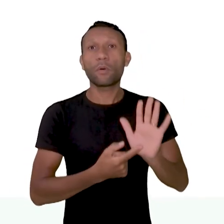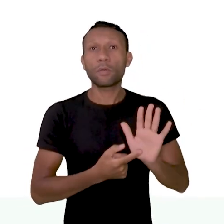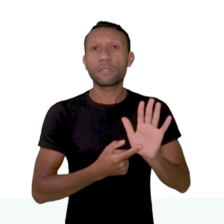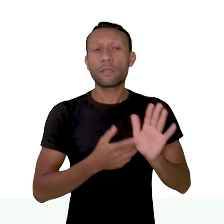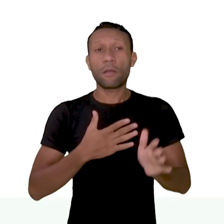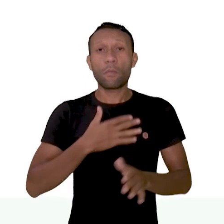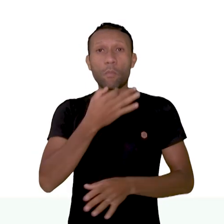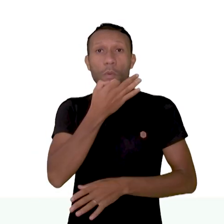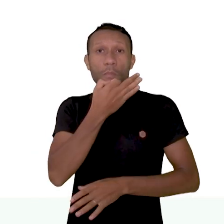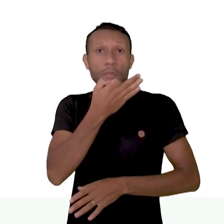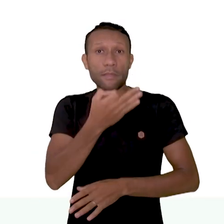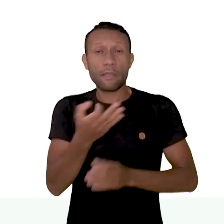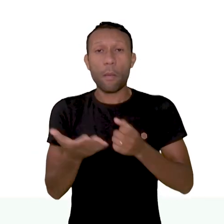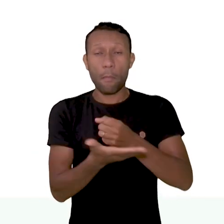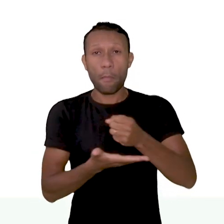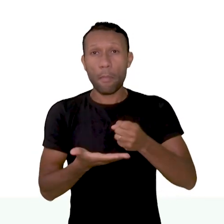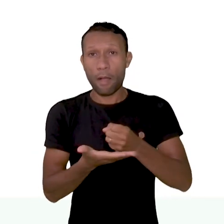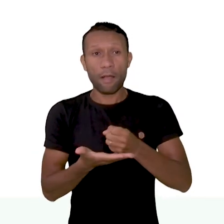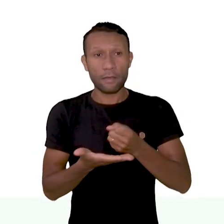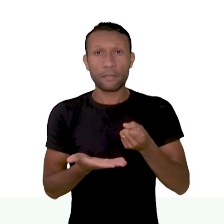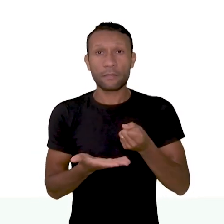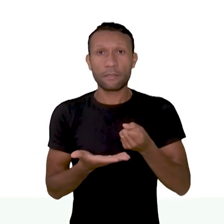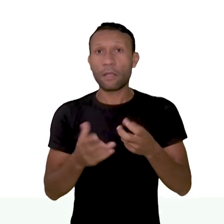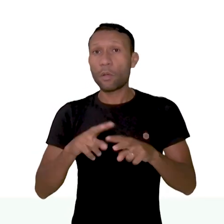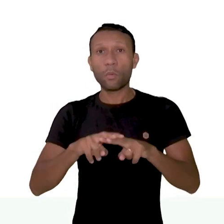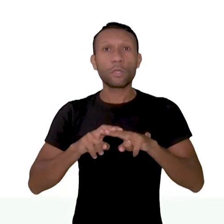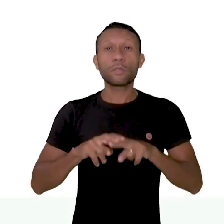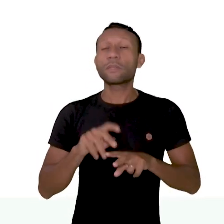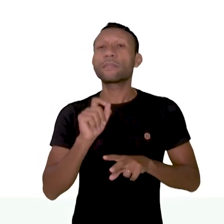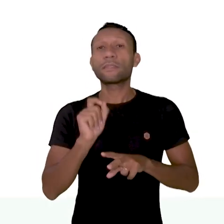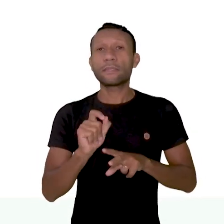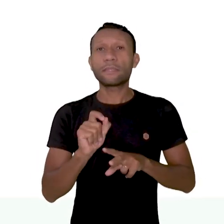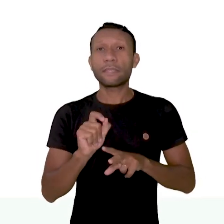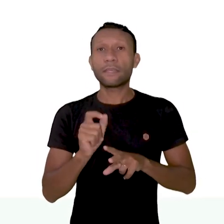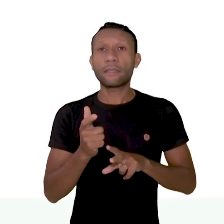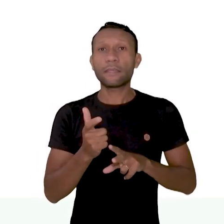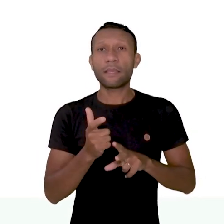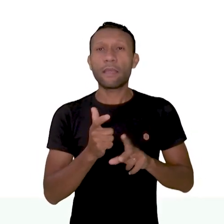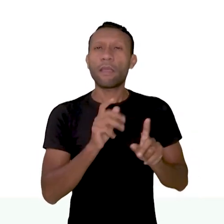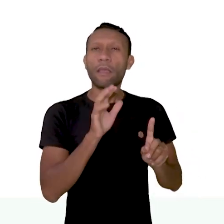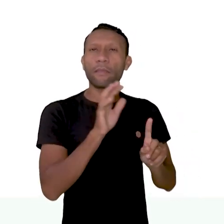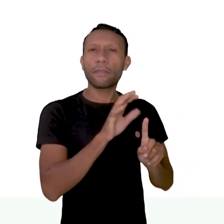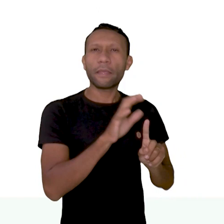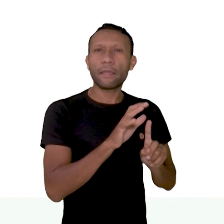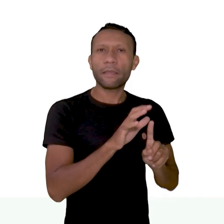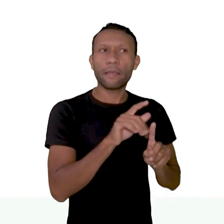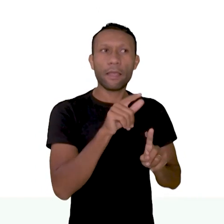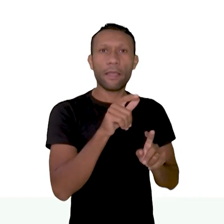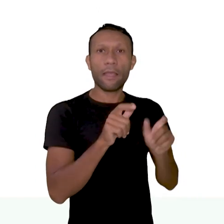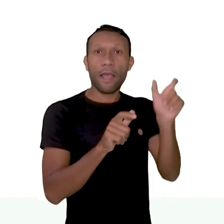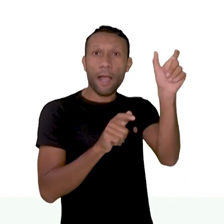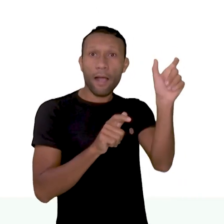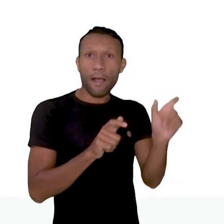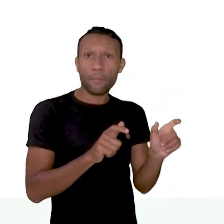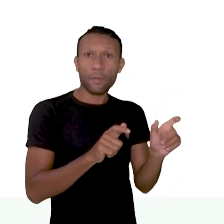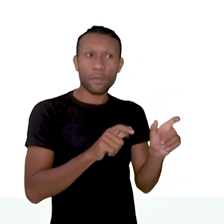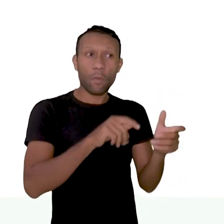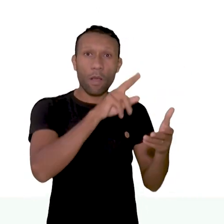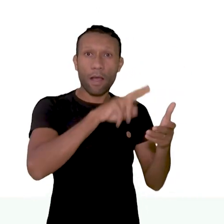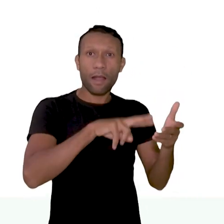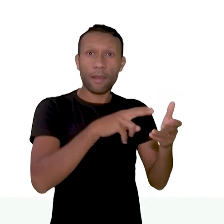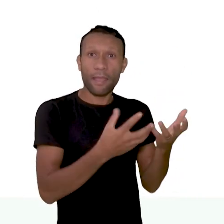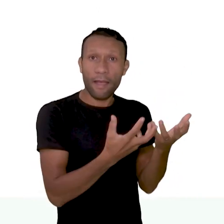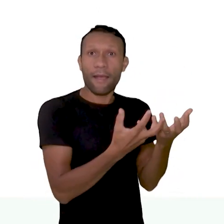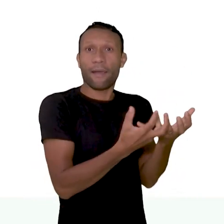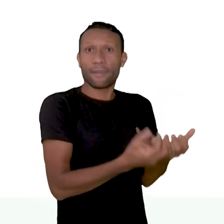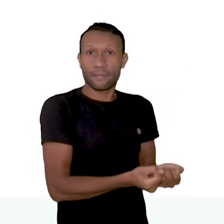em justificativas lógicas, com o intuito de persuadir quem lê ou ouve a acatar